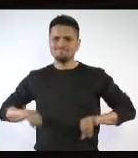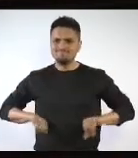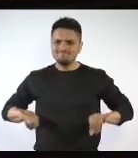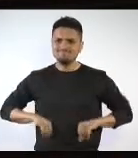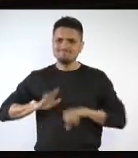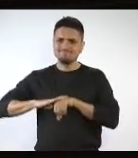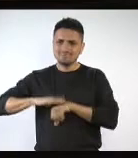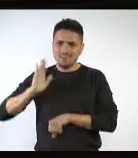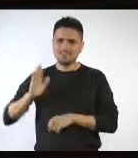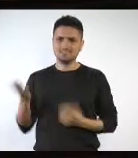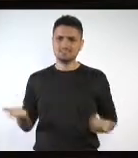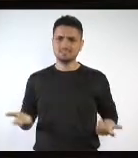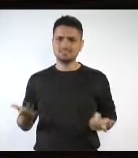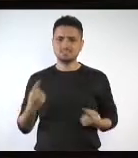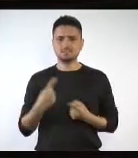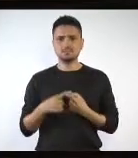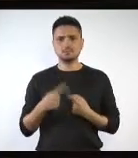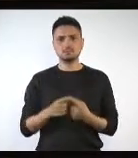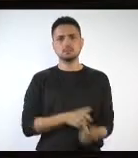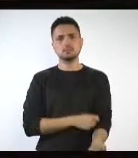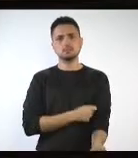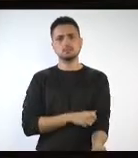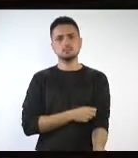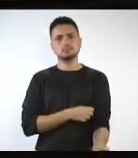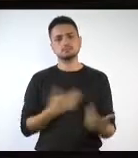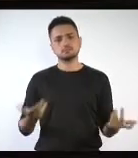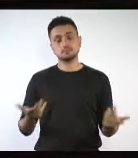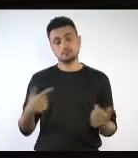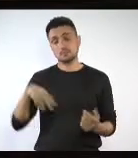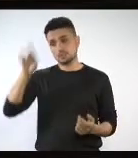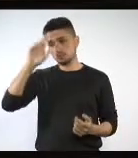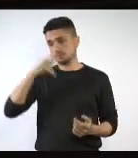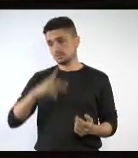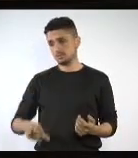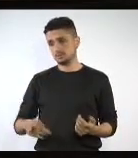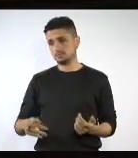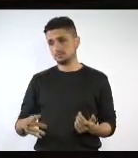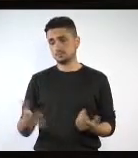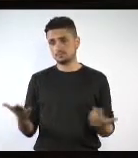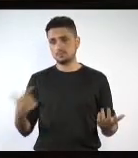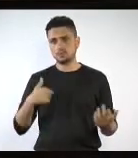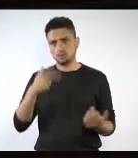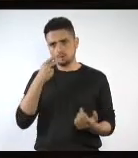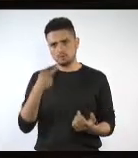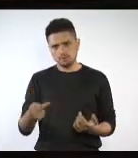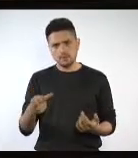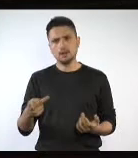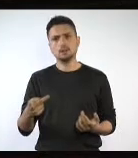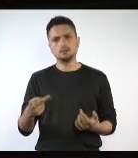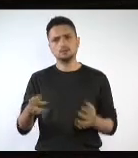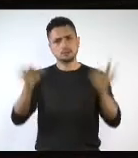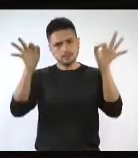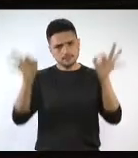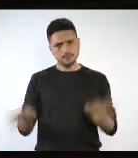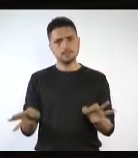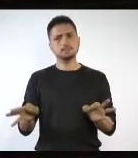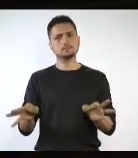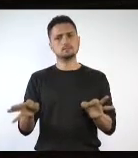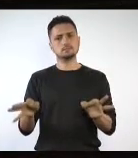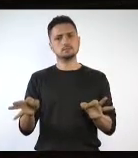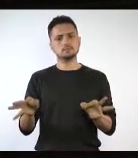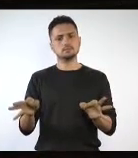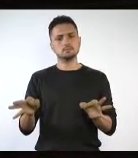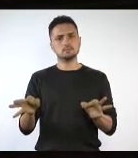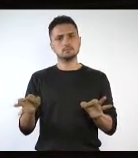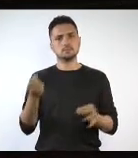também a nossa omissão. E aí, senhora presidenta, eu digo com todas as letras, se